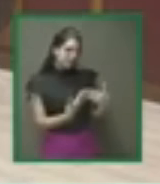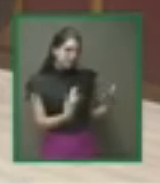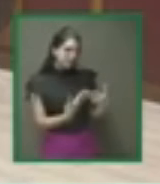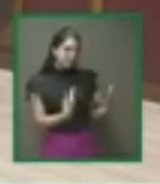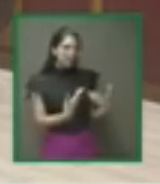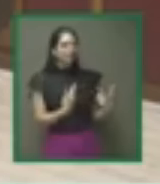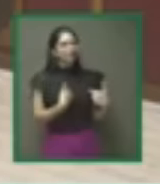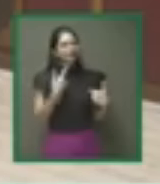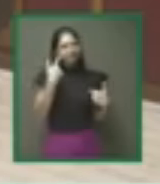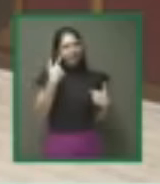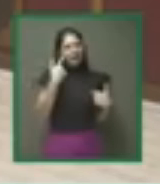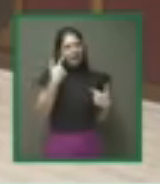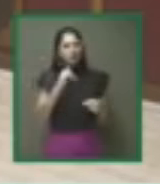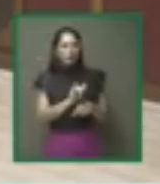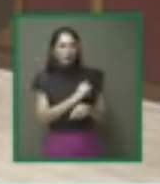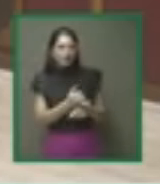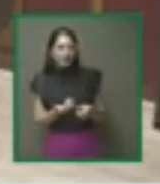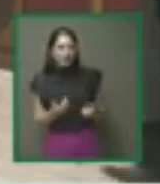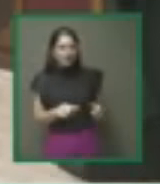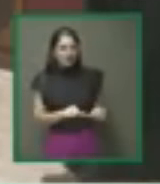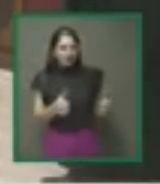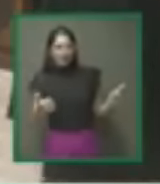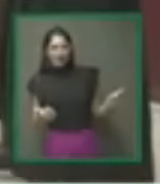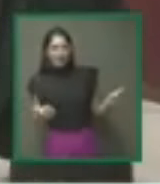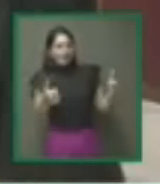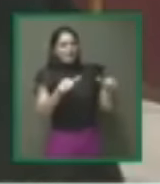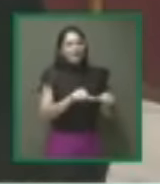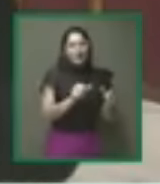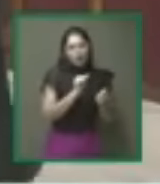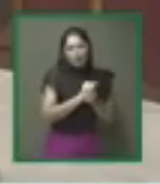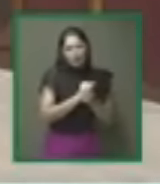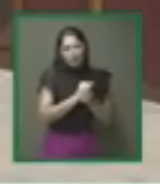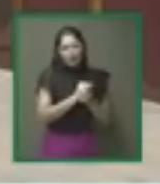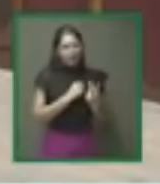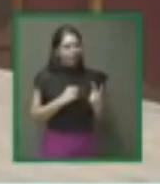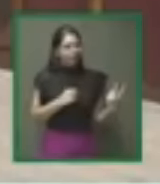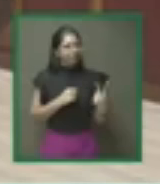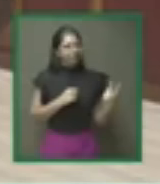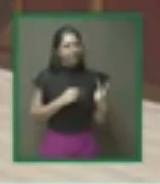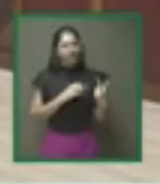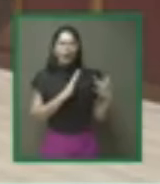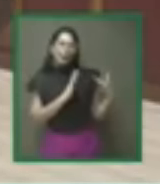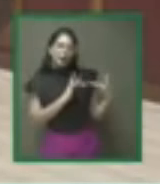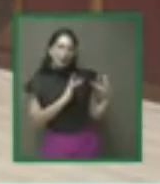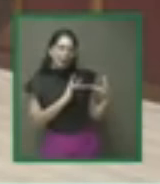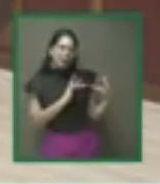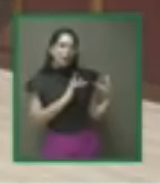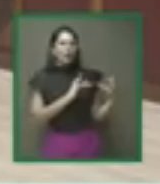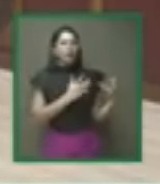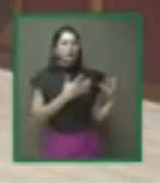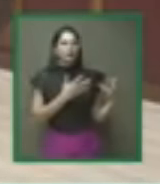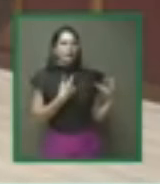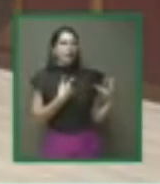crianças, e a gente resolveu reatar, né, reatar o relacionamento. E a gente ficou meio que um namoro, eu não fui morar